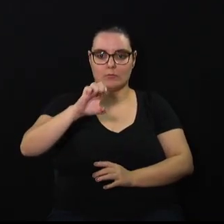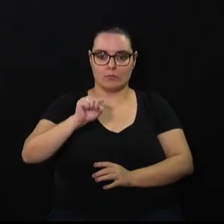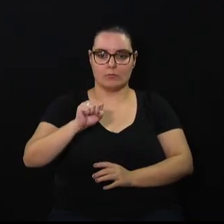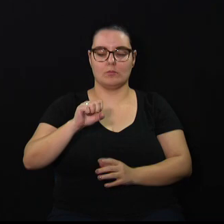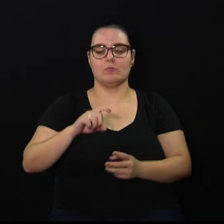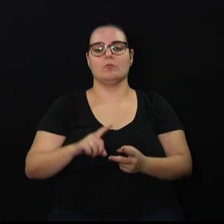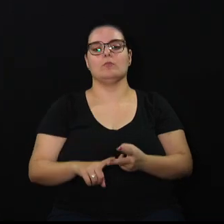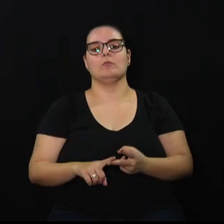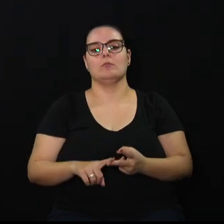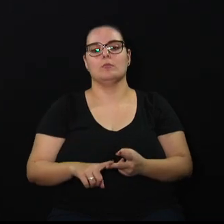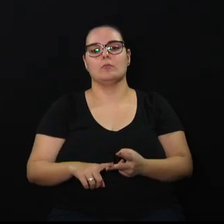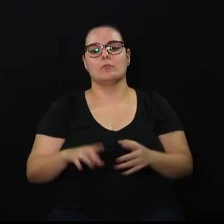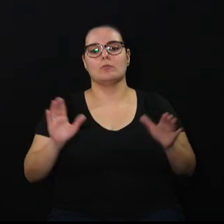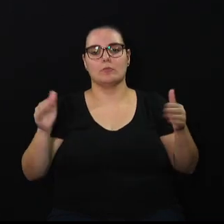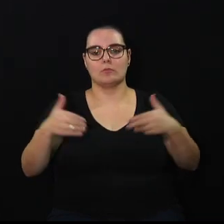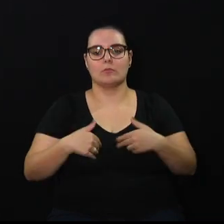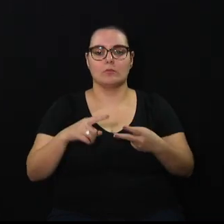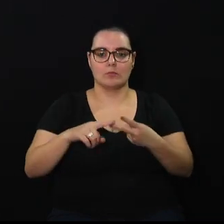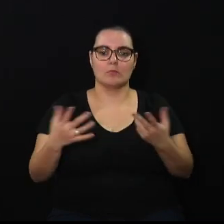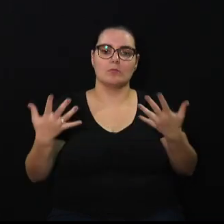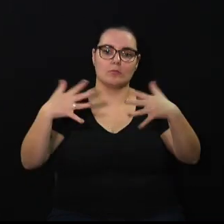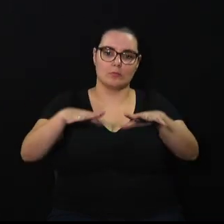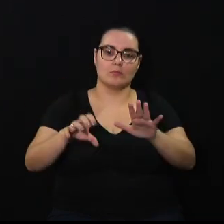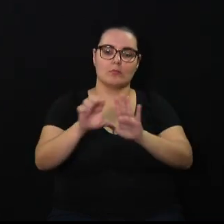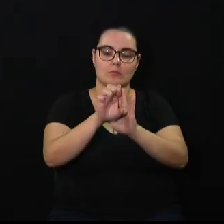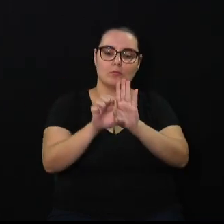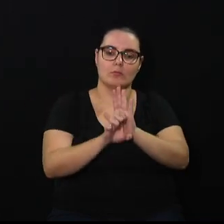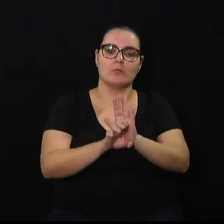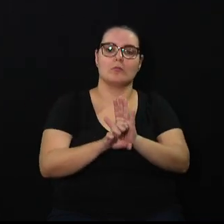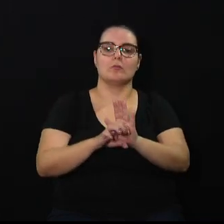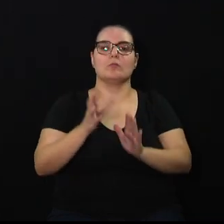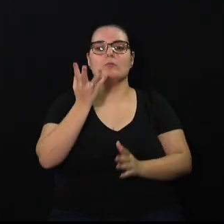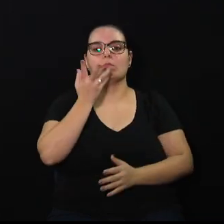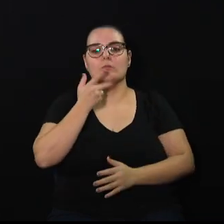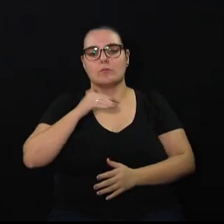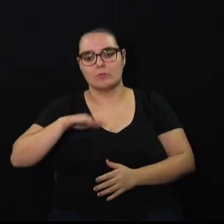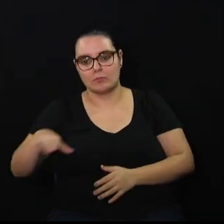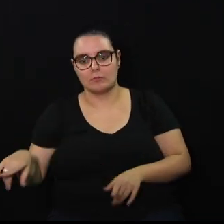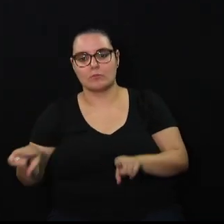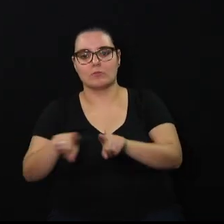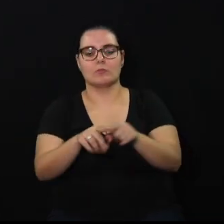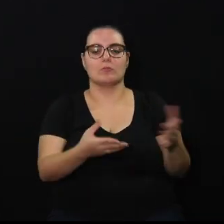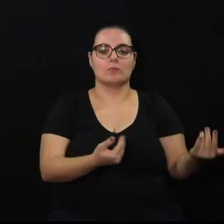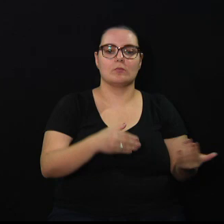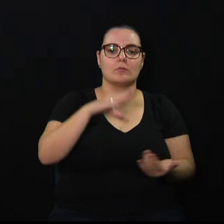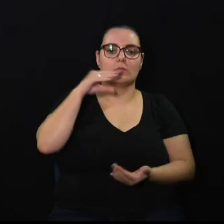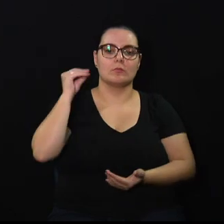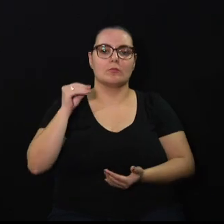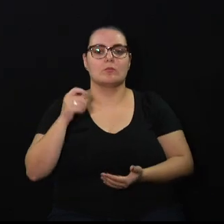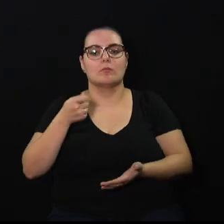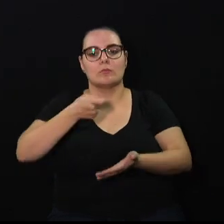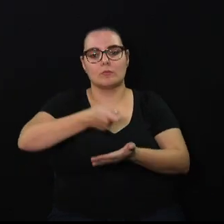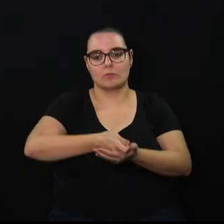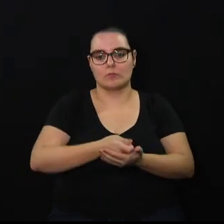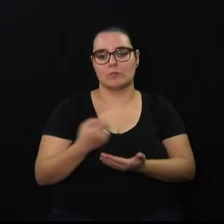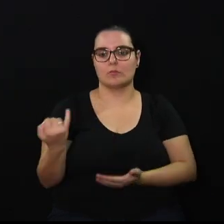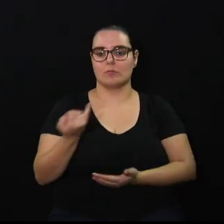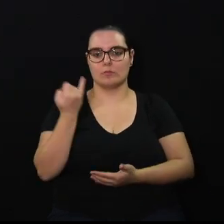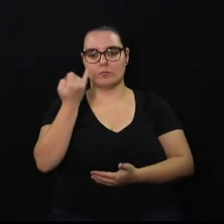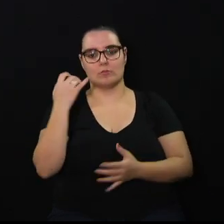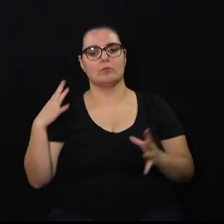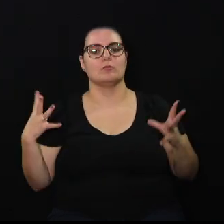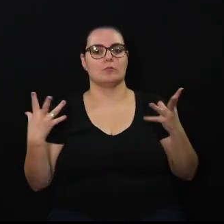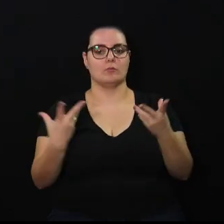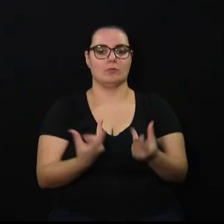brasileira de inclusão do estatuto da criança e do adolescente tudo isso traz uma garantia muito importante a